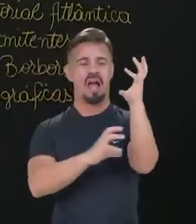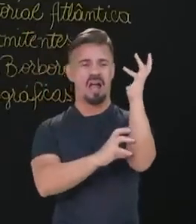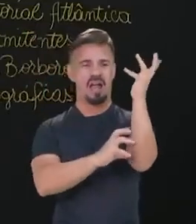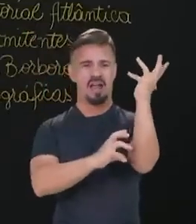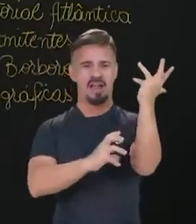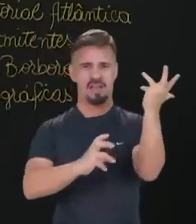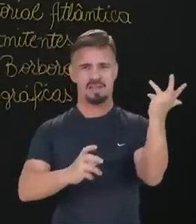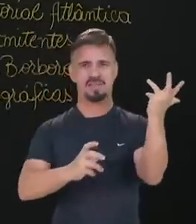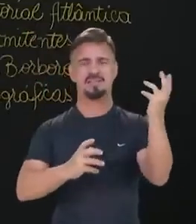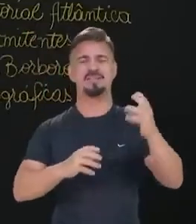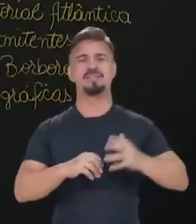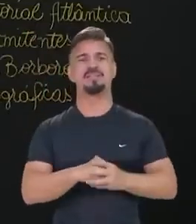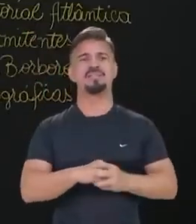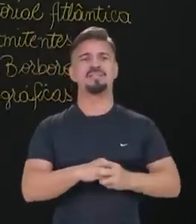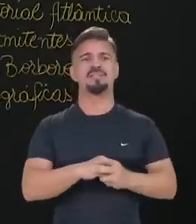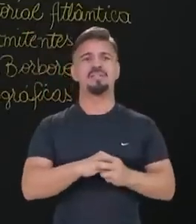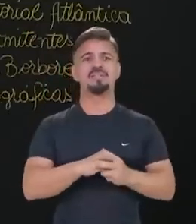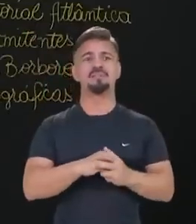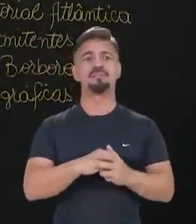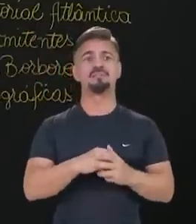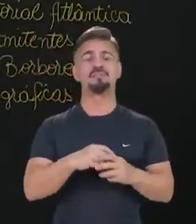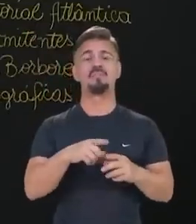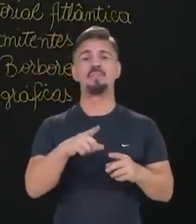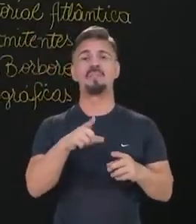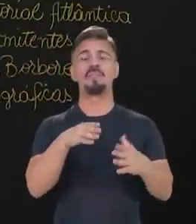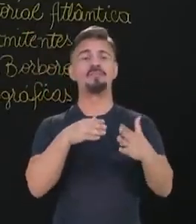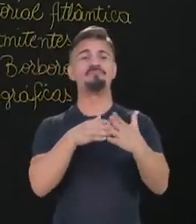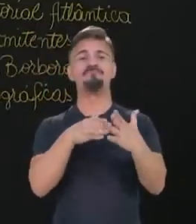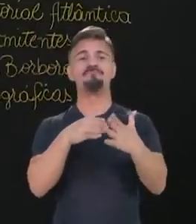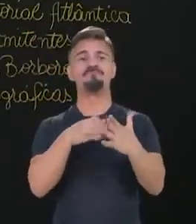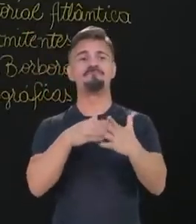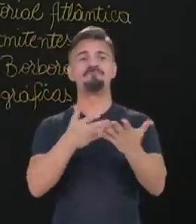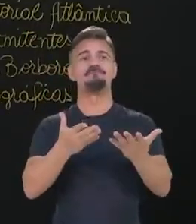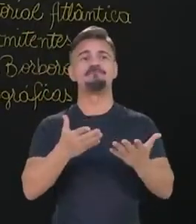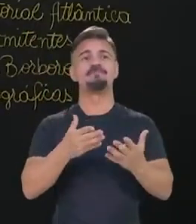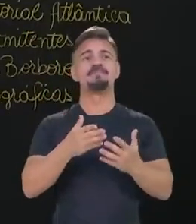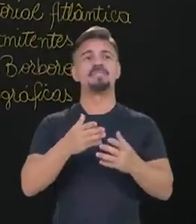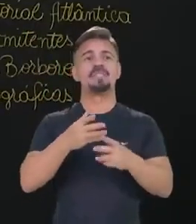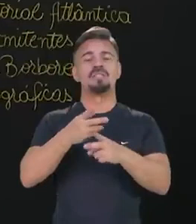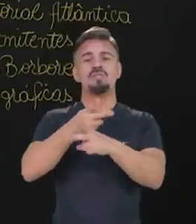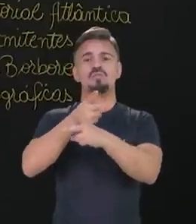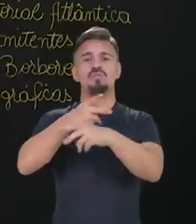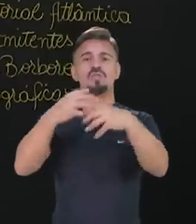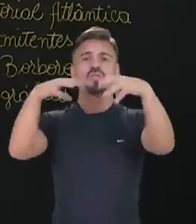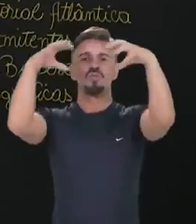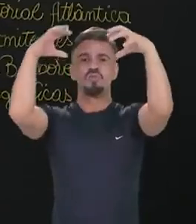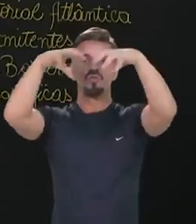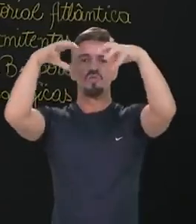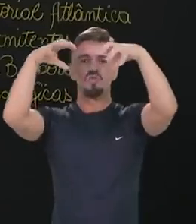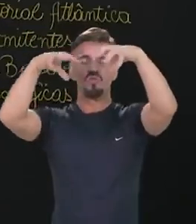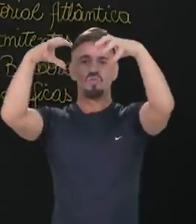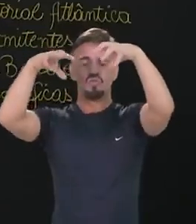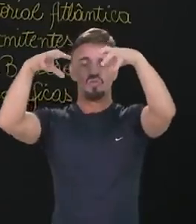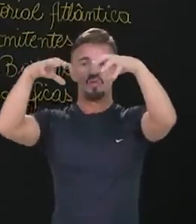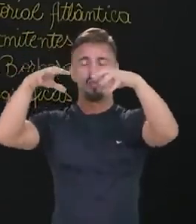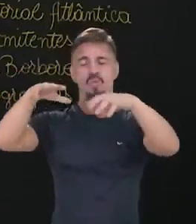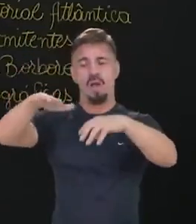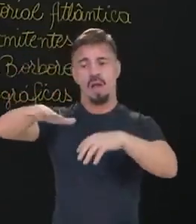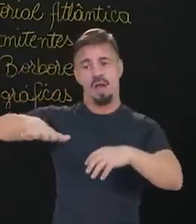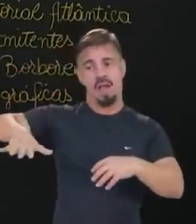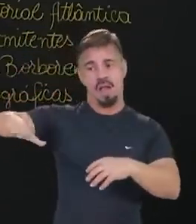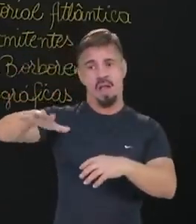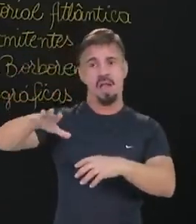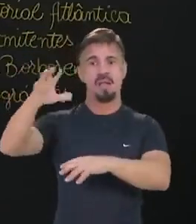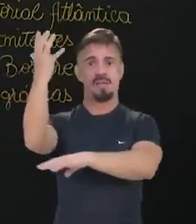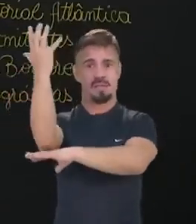A massa equatorial atlântica é impedida pelo Planalto da Borborema, que gera essas chuvas orográficas para a região